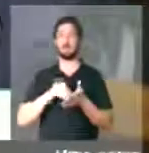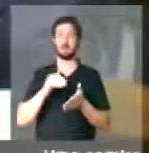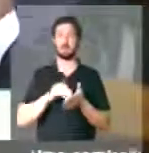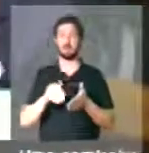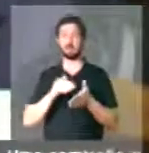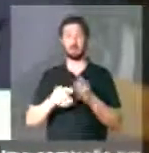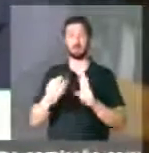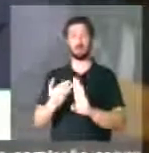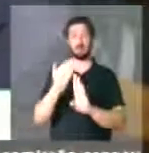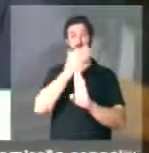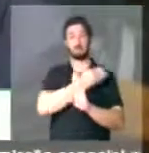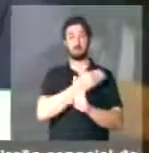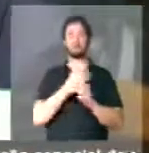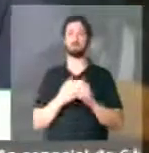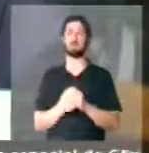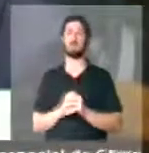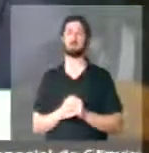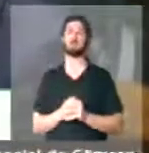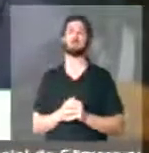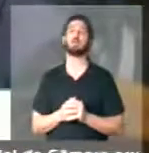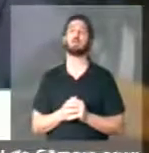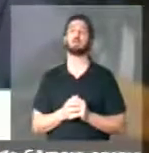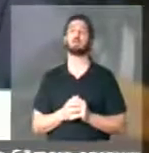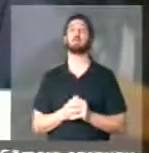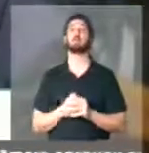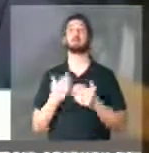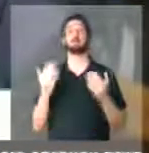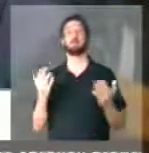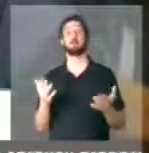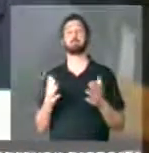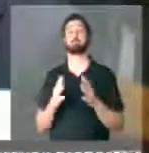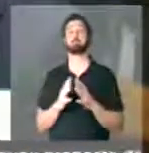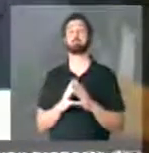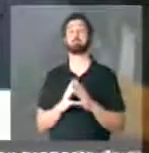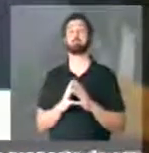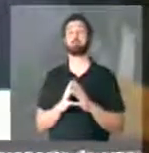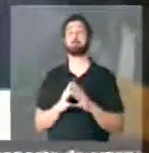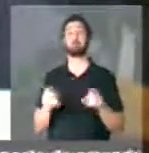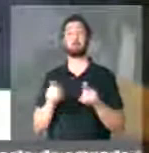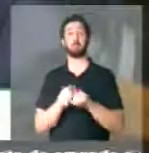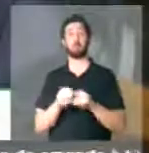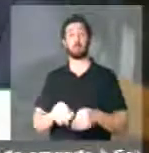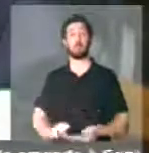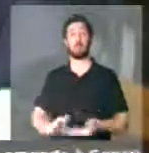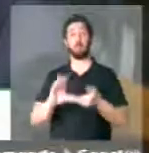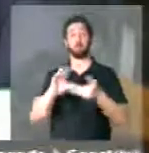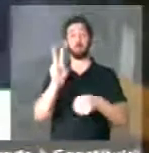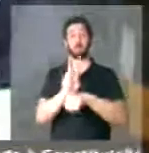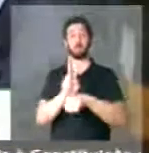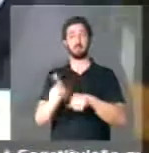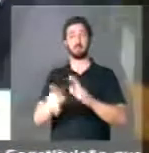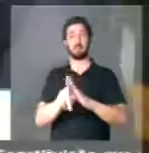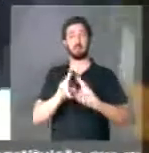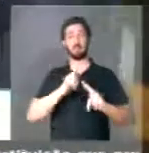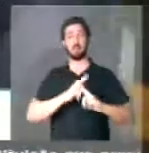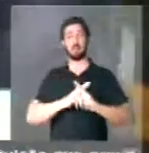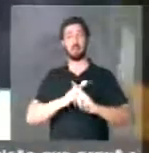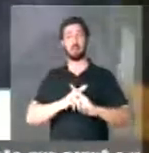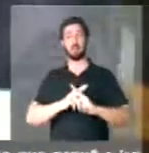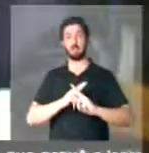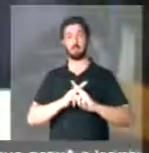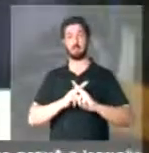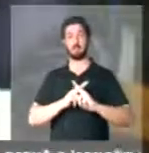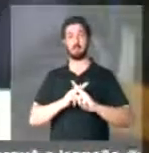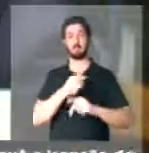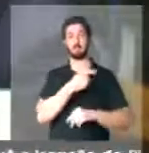secretária anterior da Habitação, e também realizadas pelo Conselho Curador da Caixa Econômica. Nas